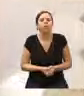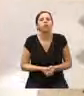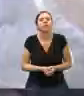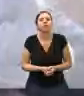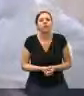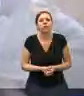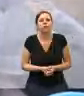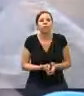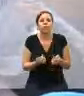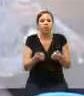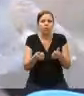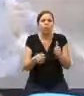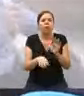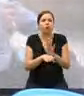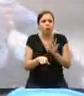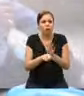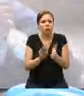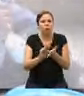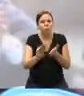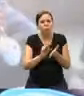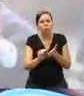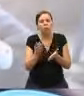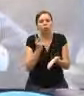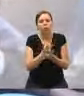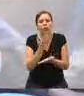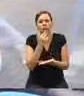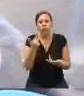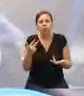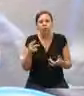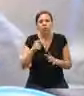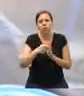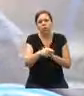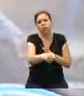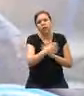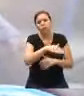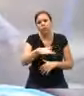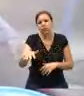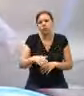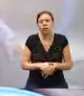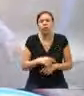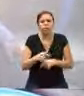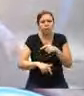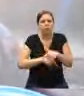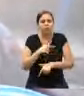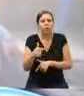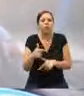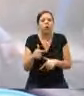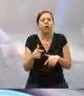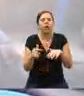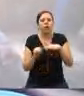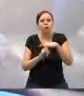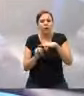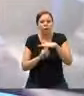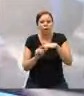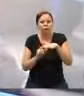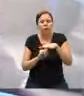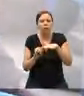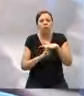o apadrinhamento mantém a alimentação mensal de uma criança. E esses outros trabalhos, essas organizações